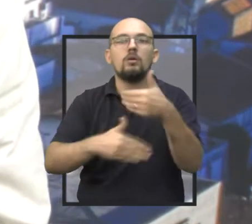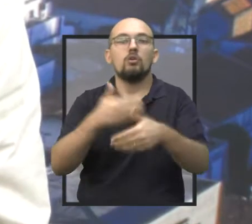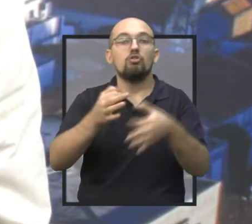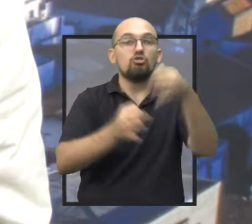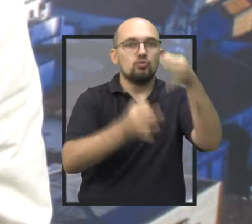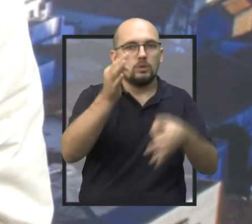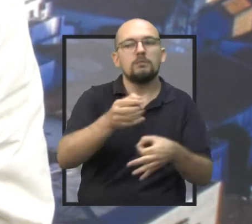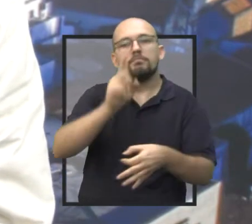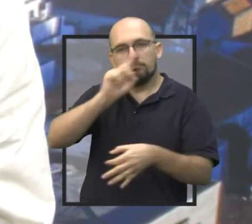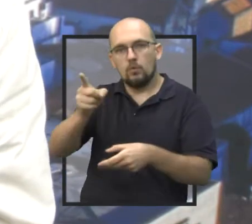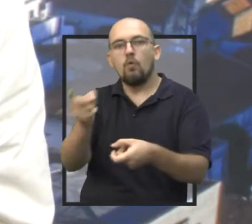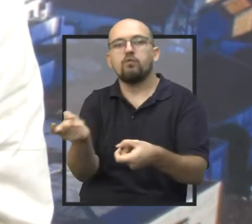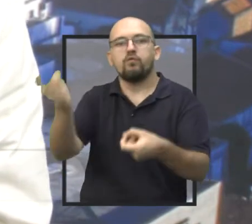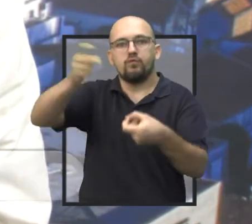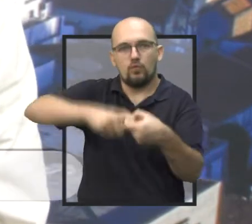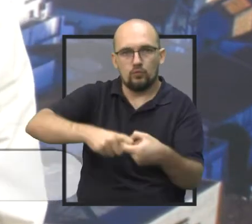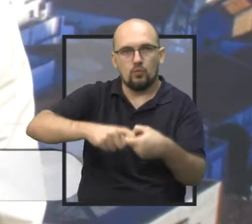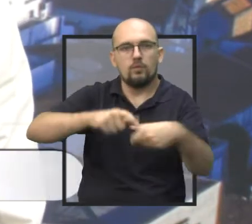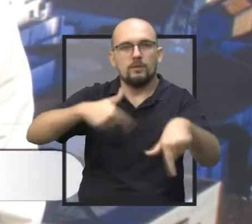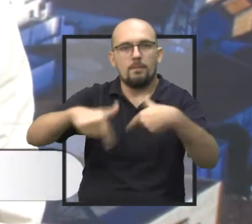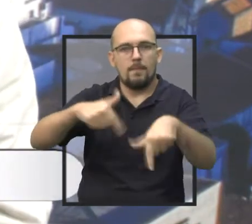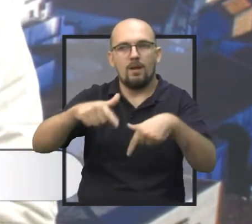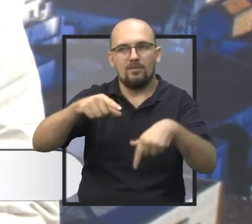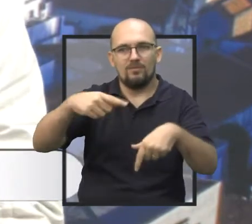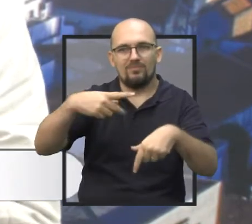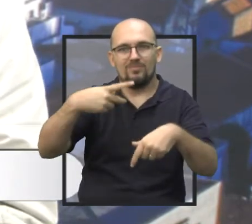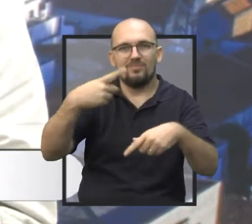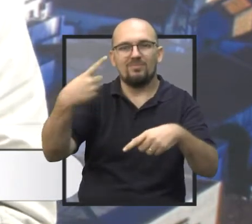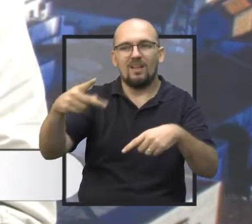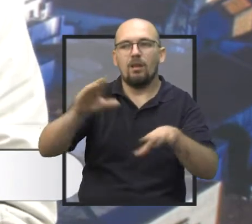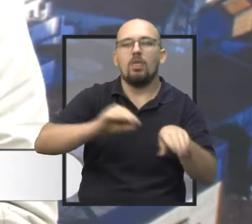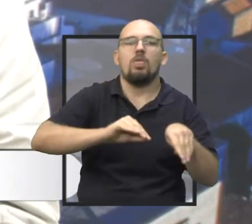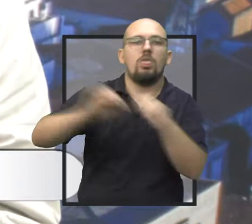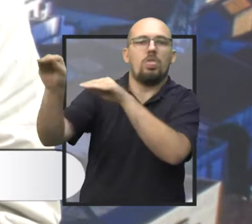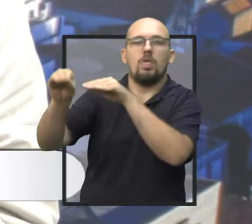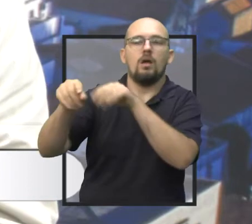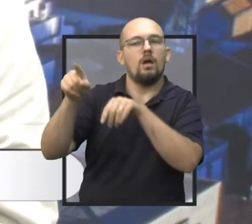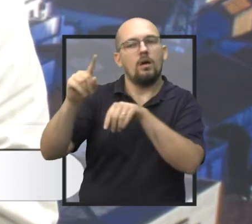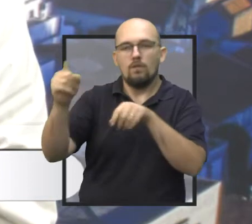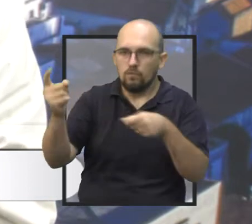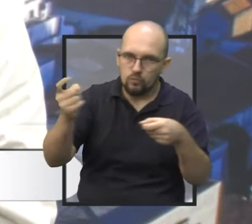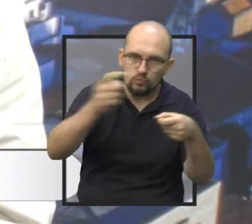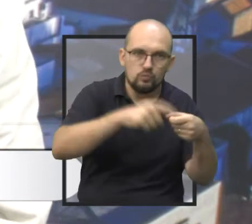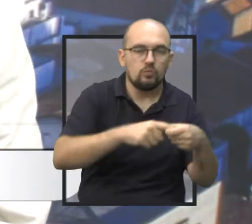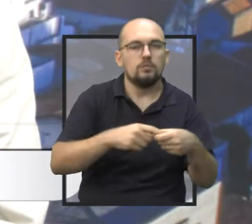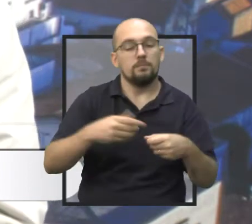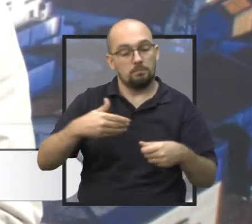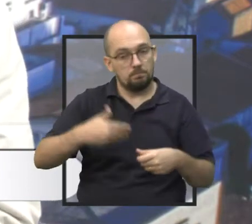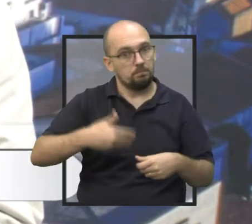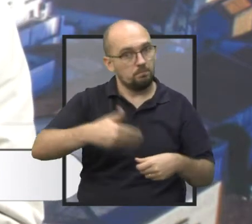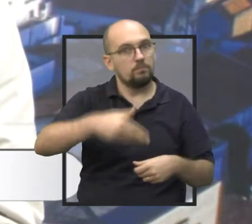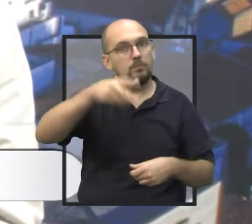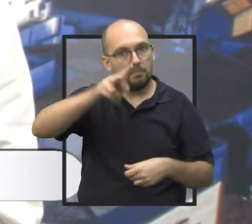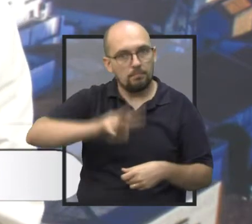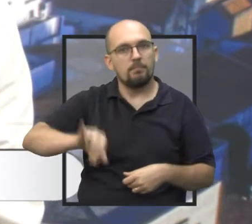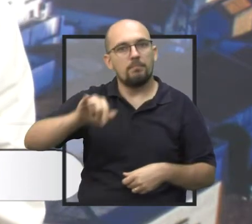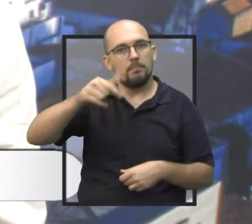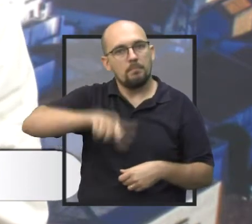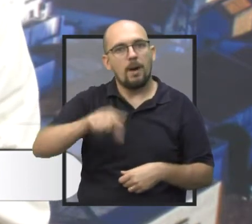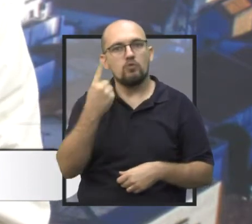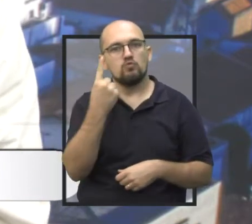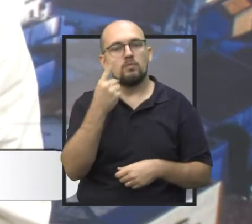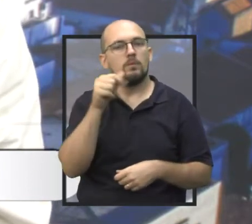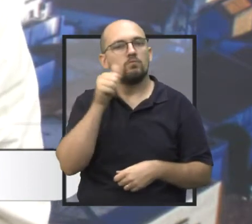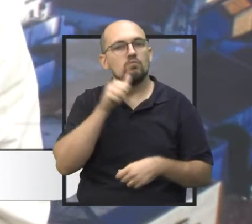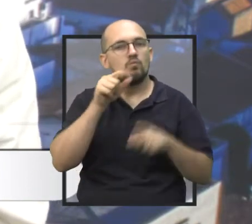origem, e agora tem outros funcionários aí que nós já elaboramos, inclusive na data de hoje, está dando entrada aí com mais uma funcionária.